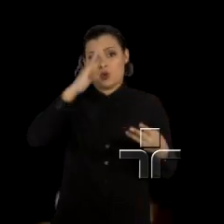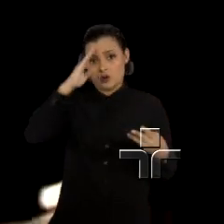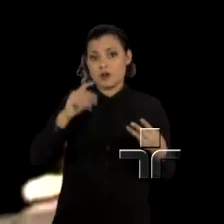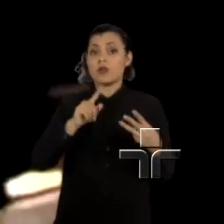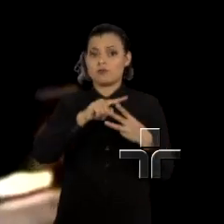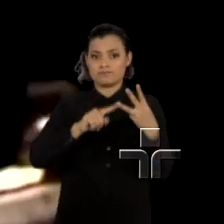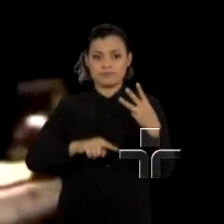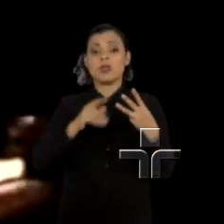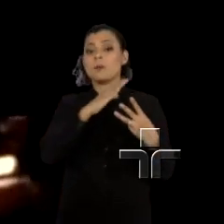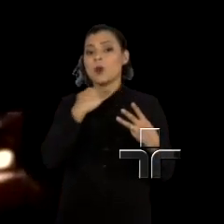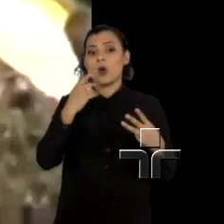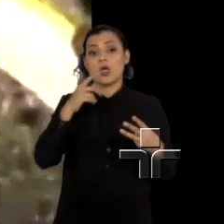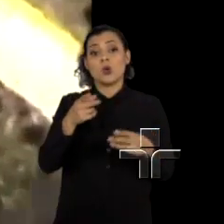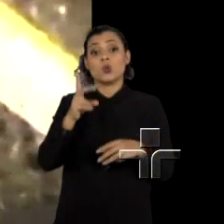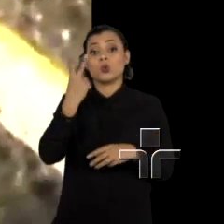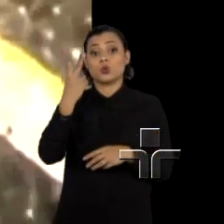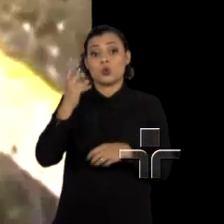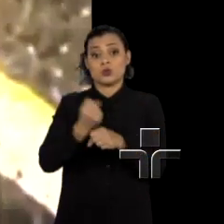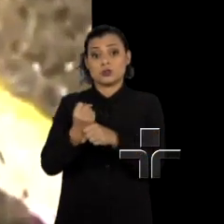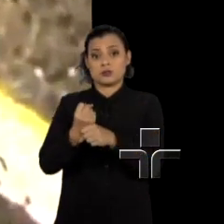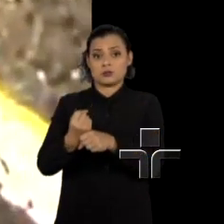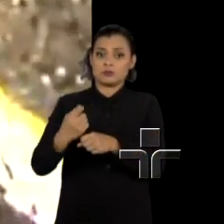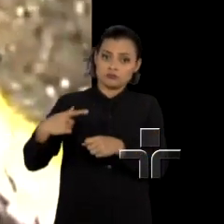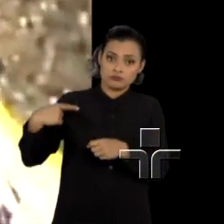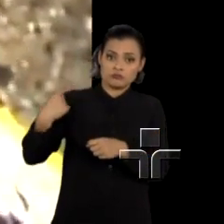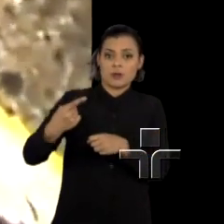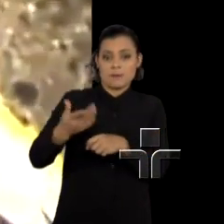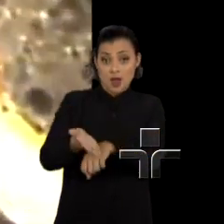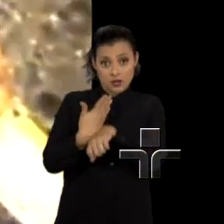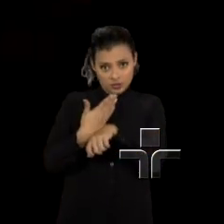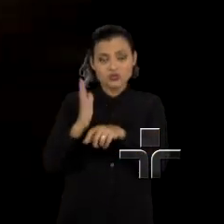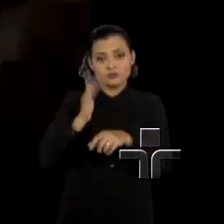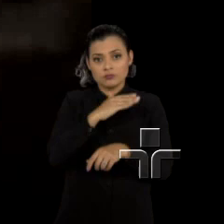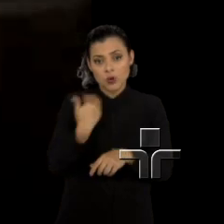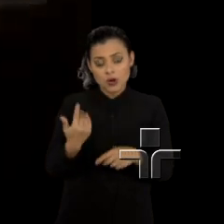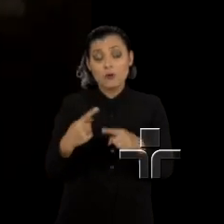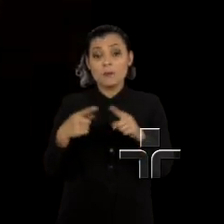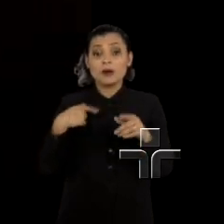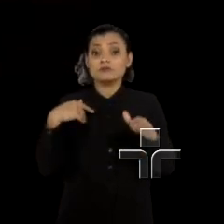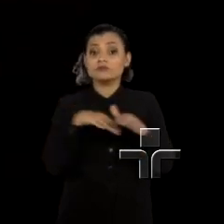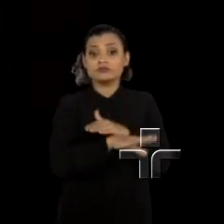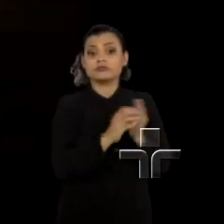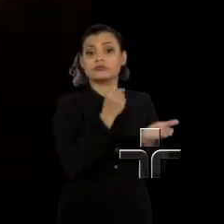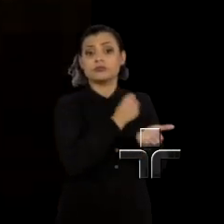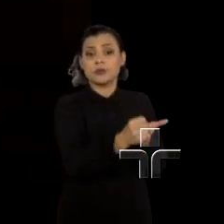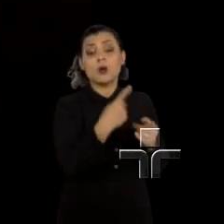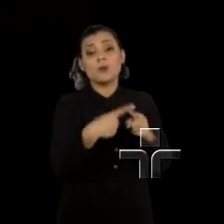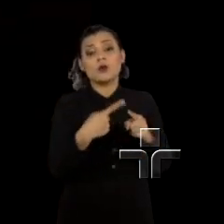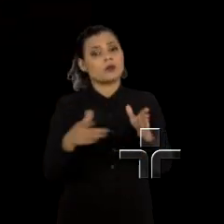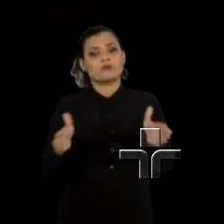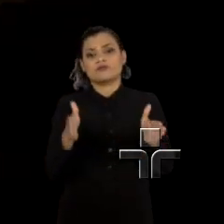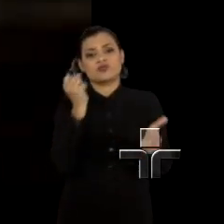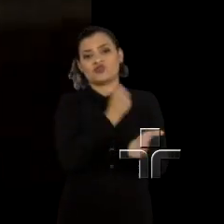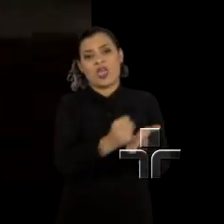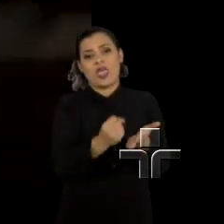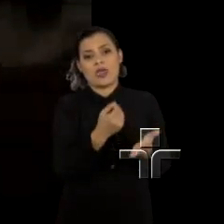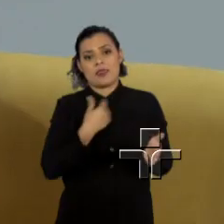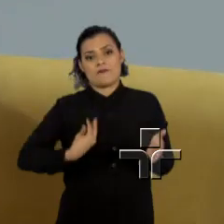que morreu 2 anos antes. O Superior Tribunal Militar arquivou o caso em 2000, alegando que o processo havia